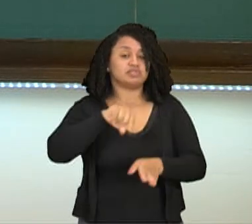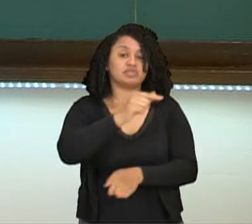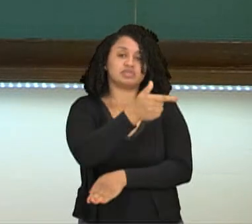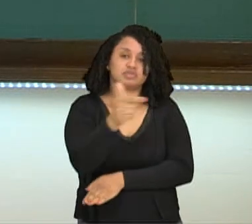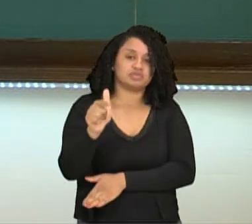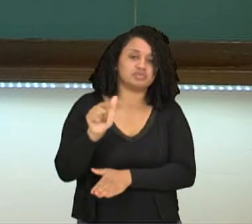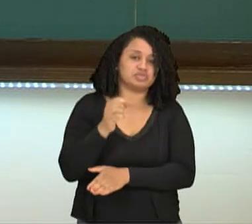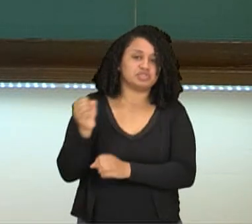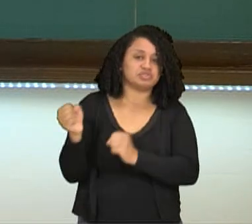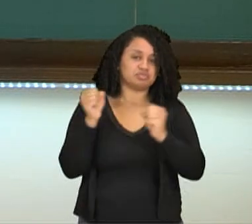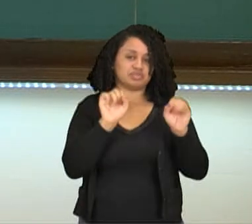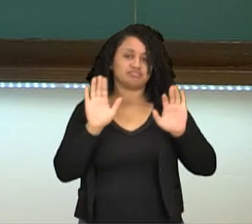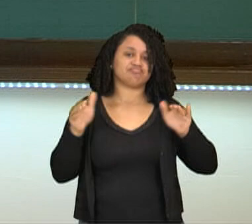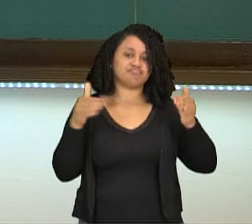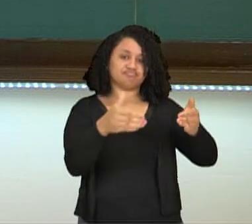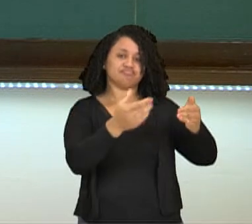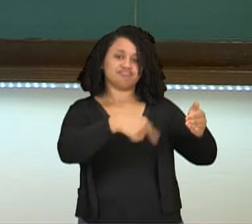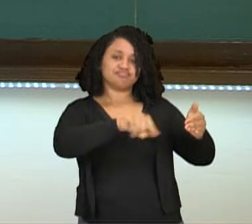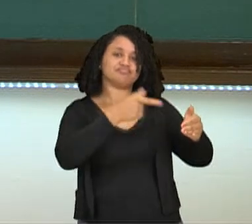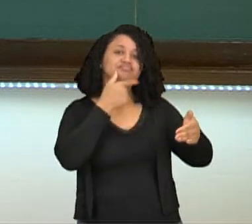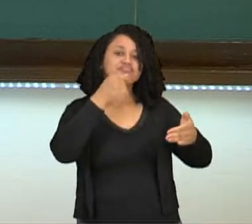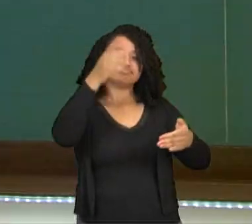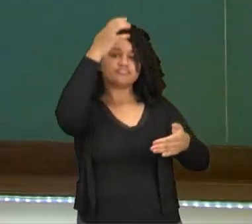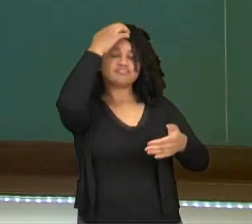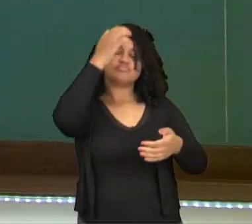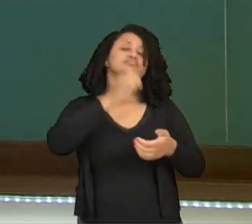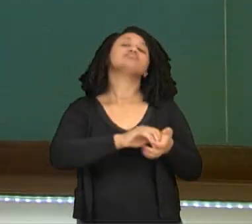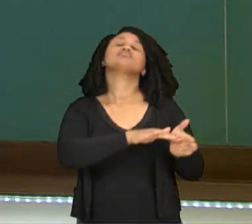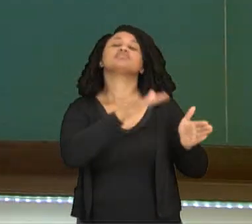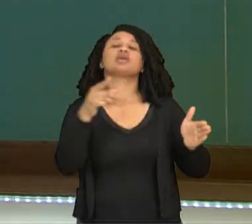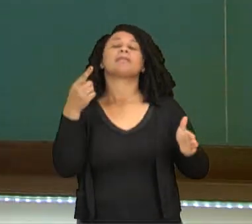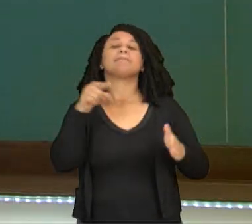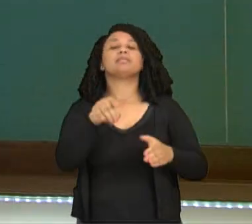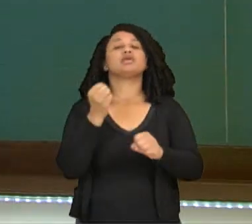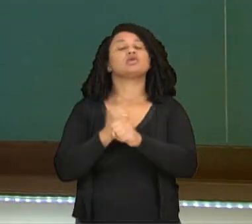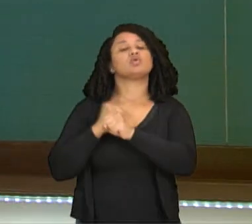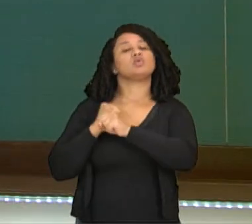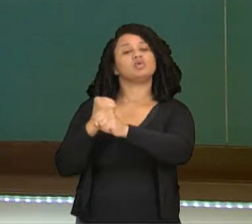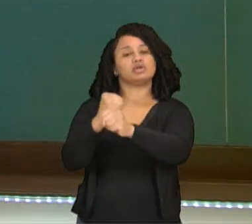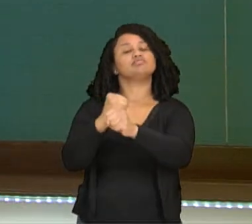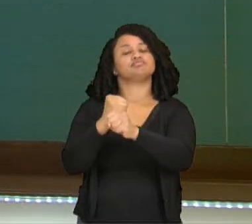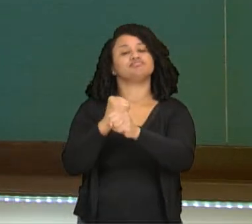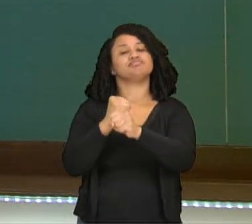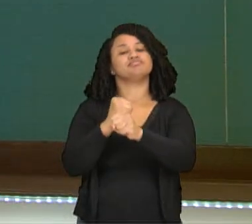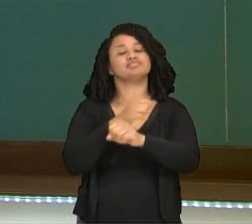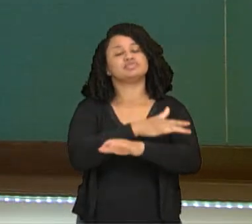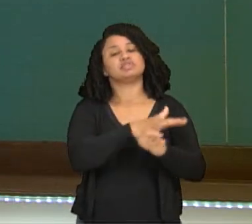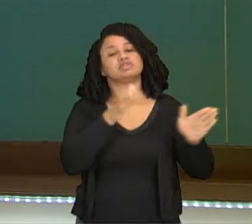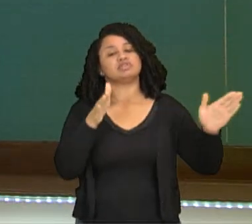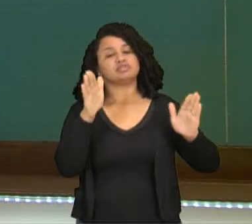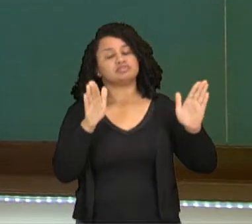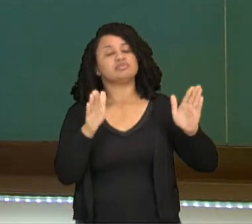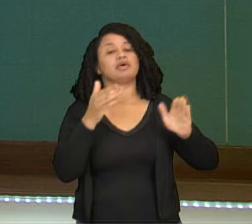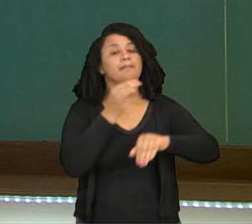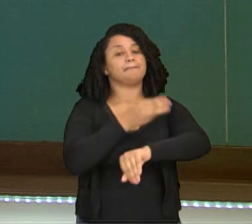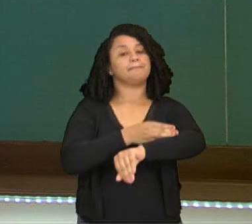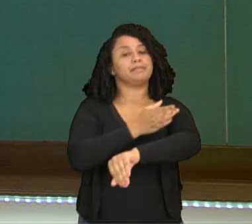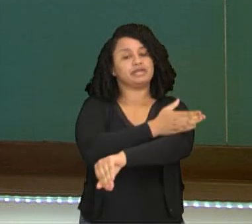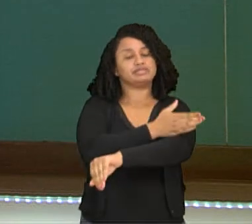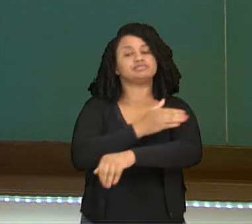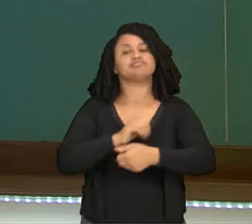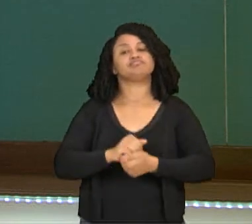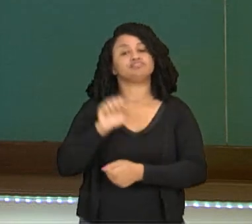poder centralizado? Olha só, durante mais de 1000 anos, na era histórica da Idade Média, lá